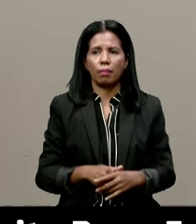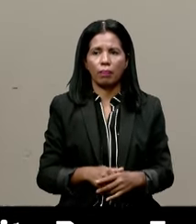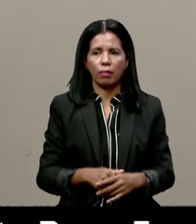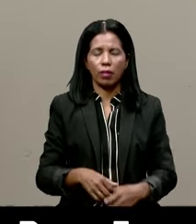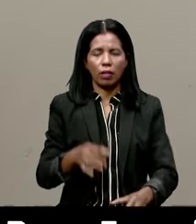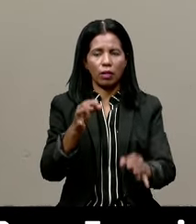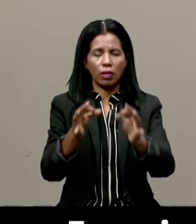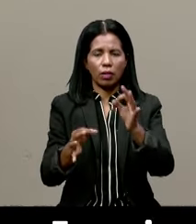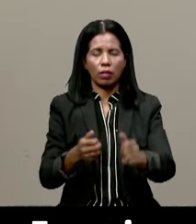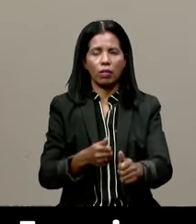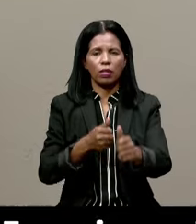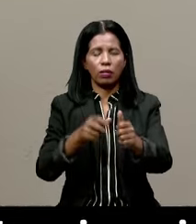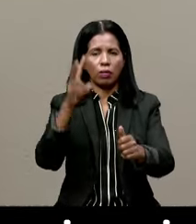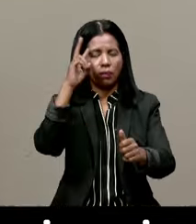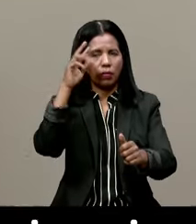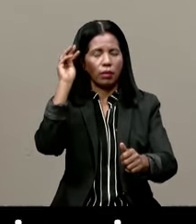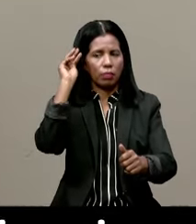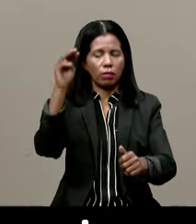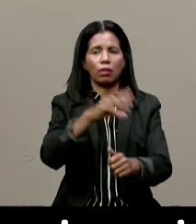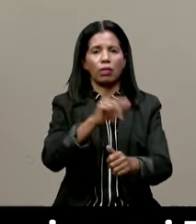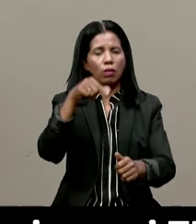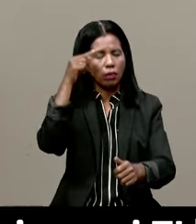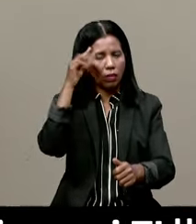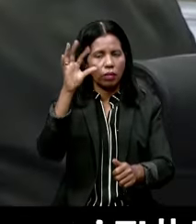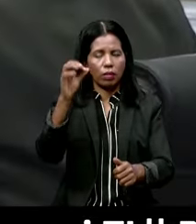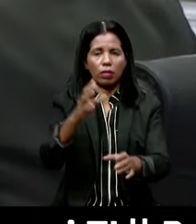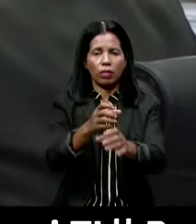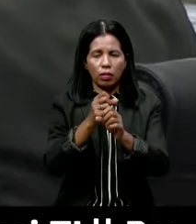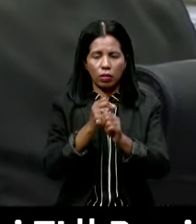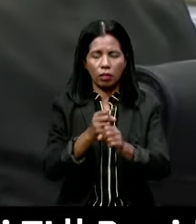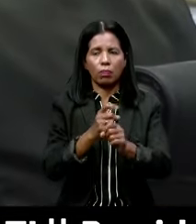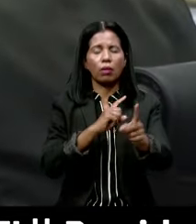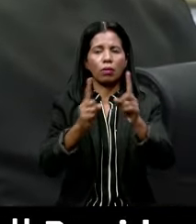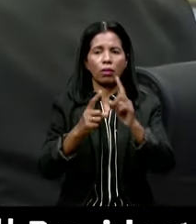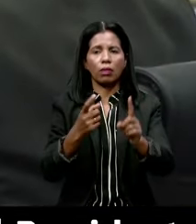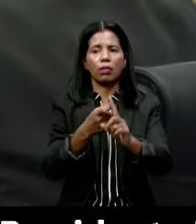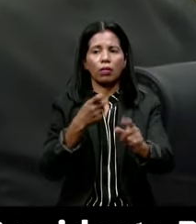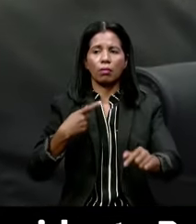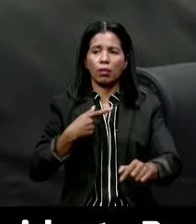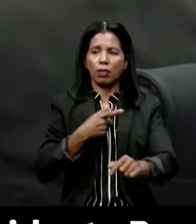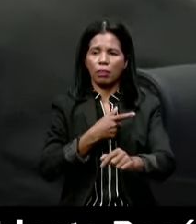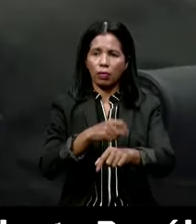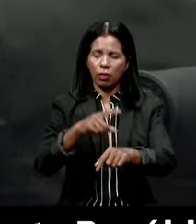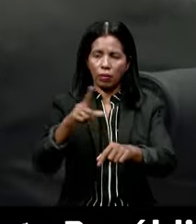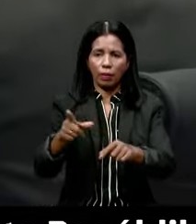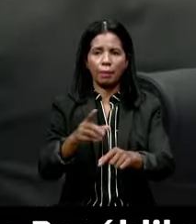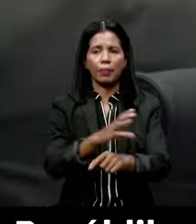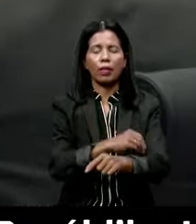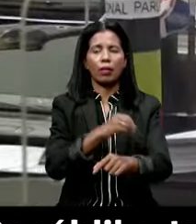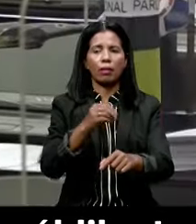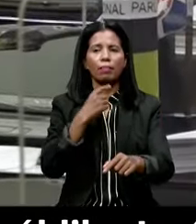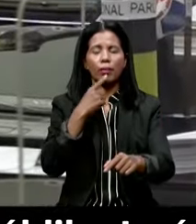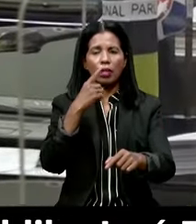que não é, ter vice-ministro, né? O governo da CIA Simona faz crítica na sugestão do seu Parlamento Nacional, Sociedade Civil,